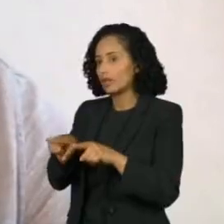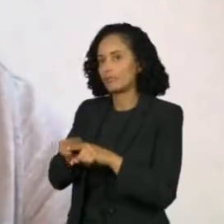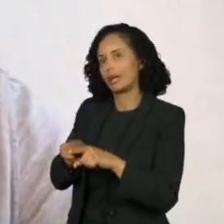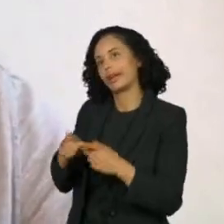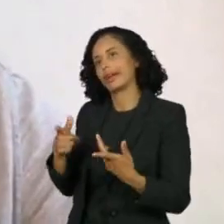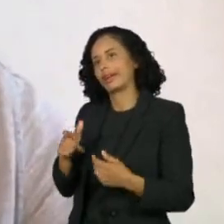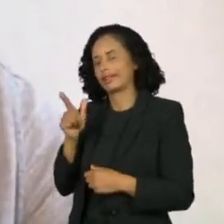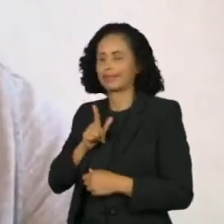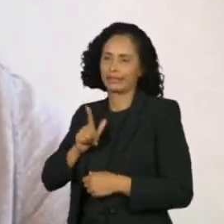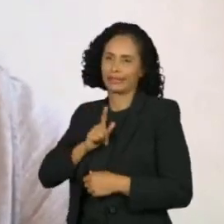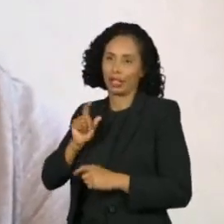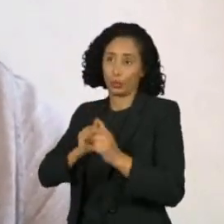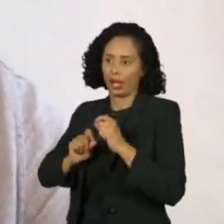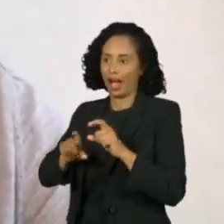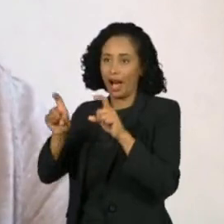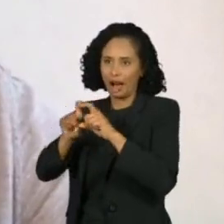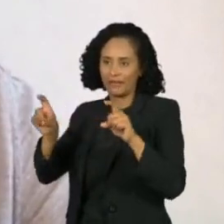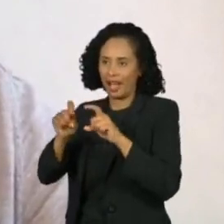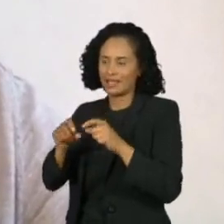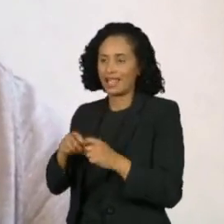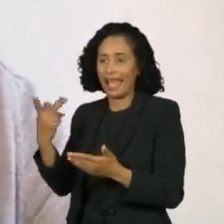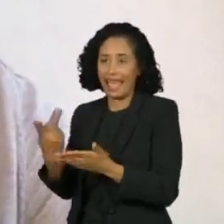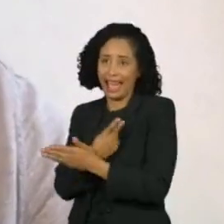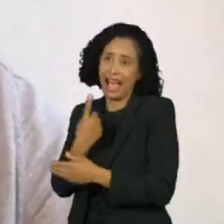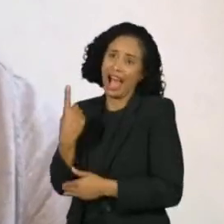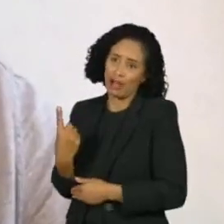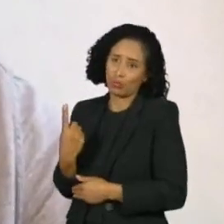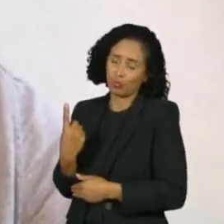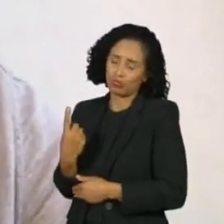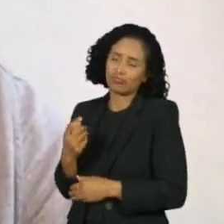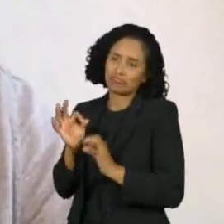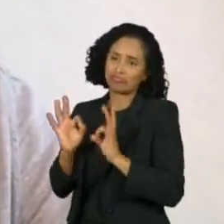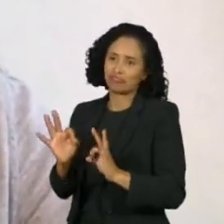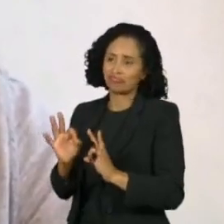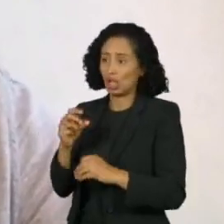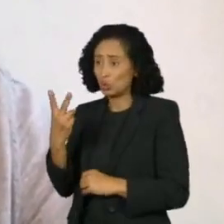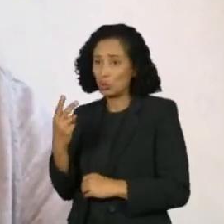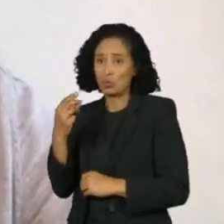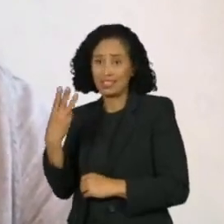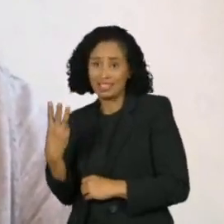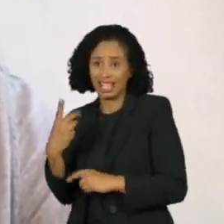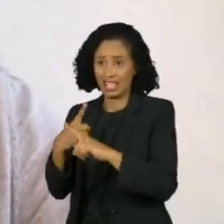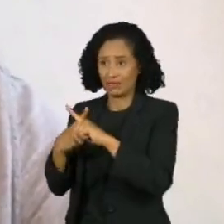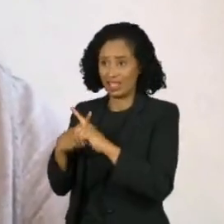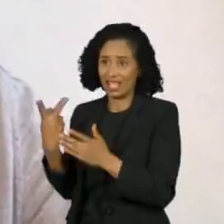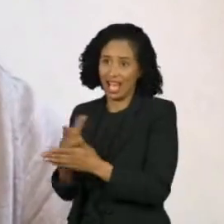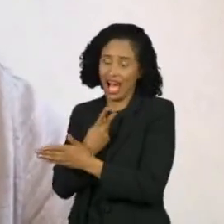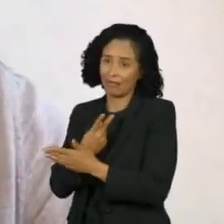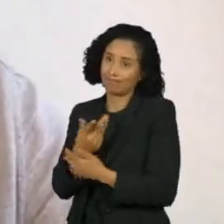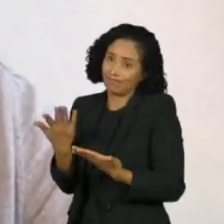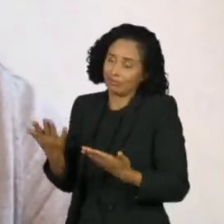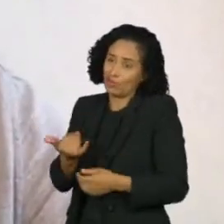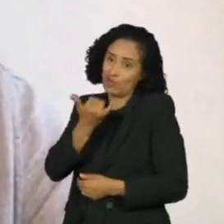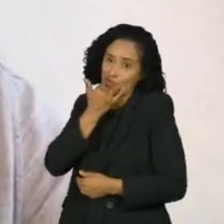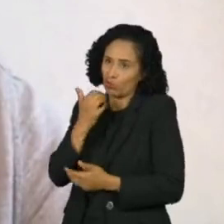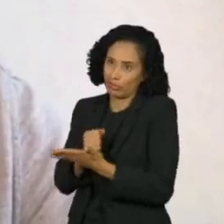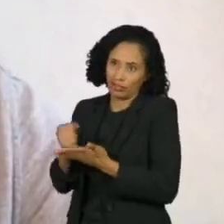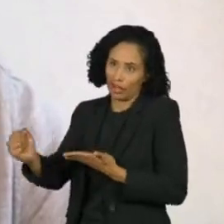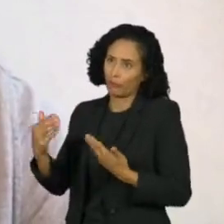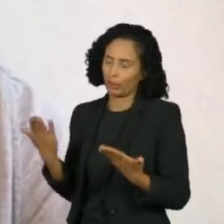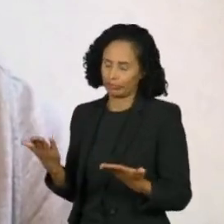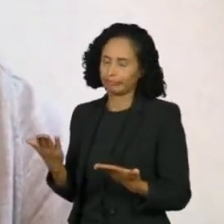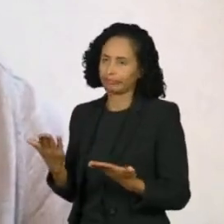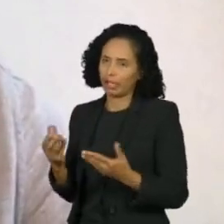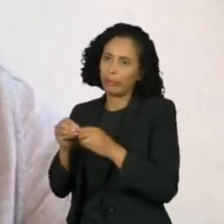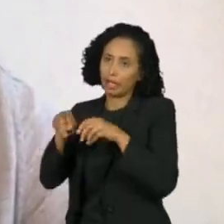velha frase: errar uma vez é humano, errar 2 vezes ou mais pode ser burrice. Então, entendemos que isso pode ser uma